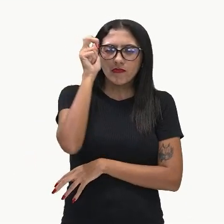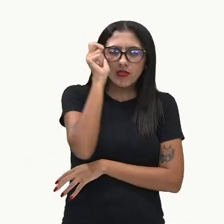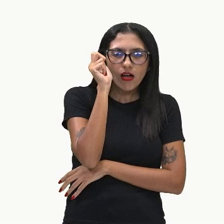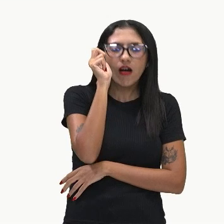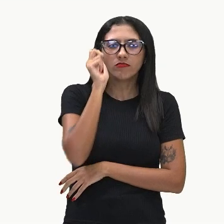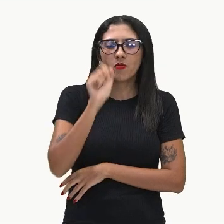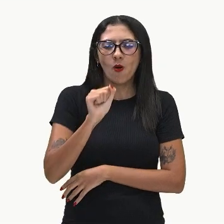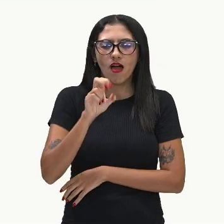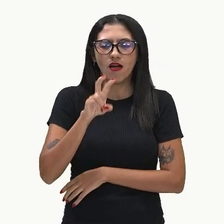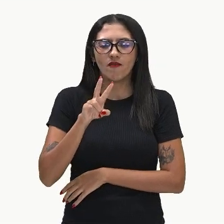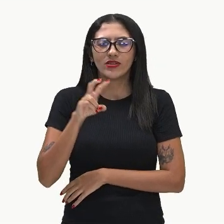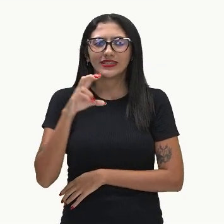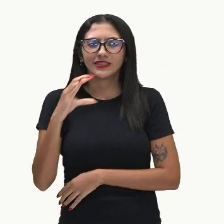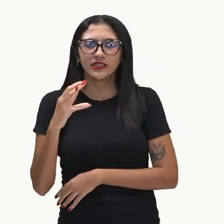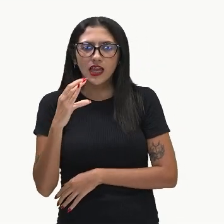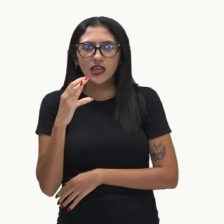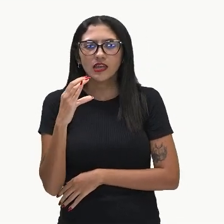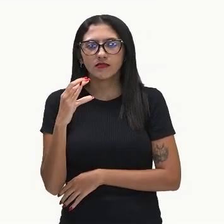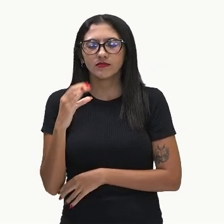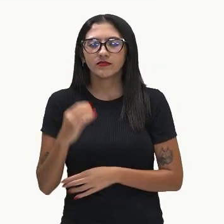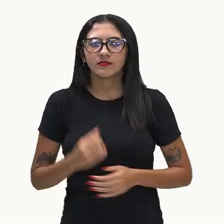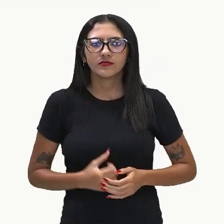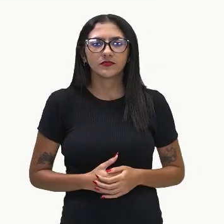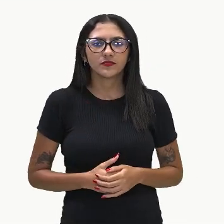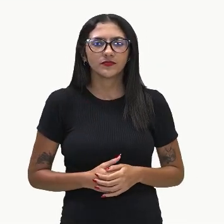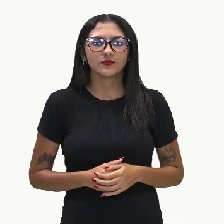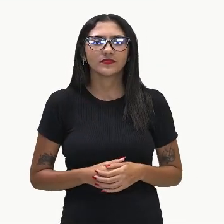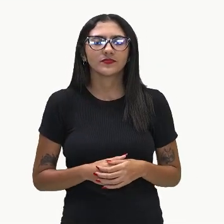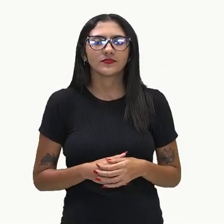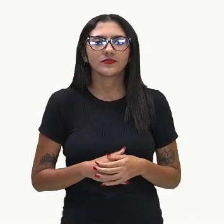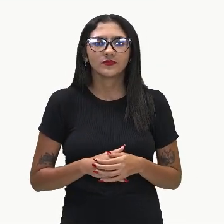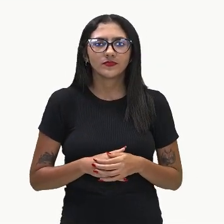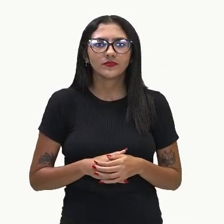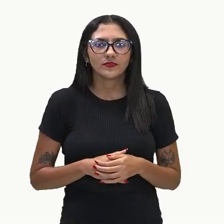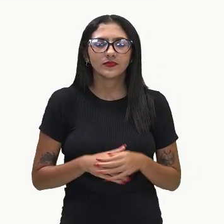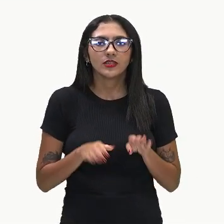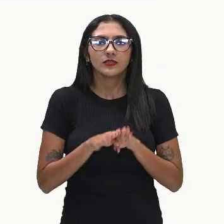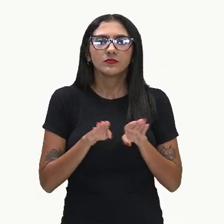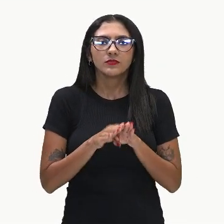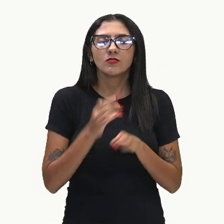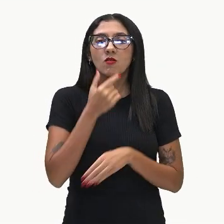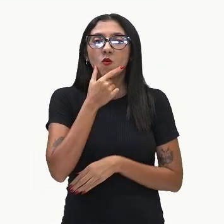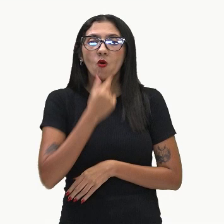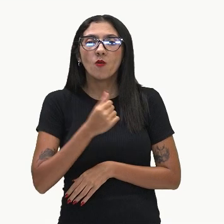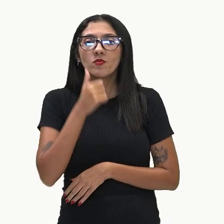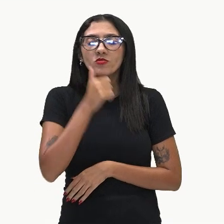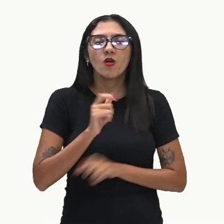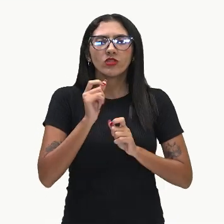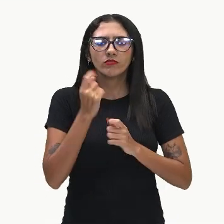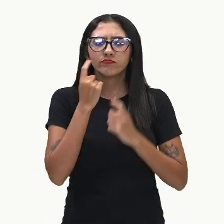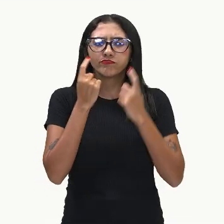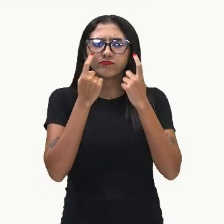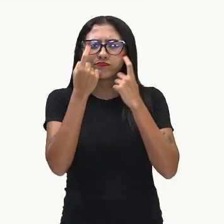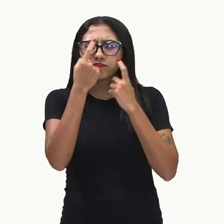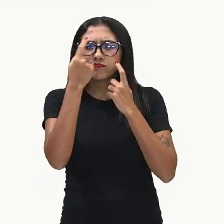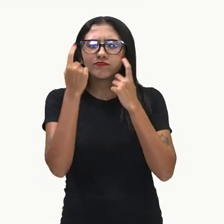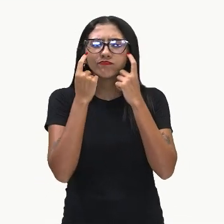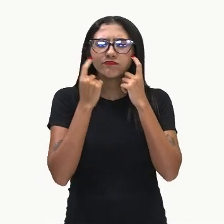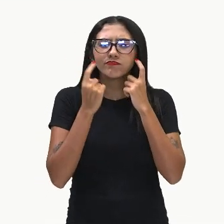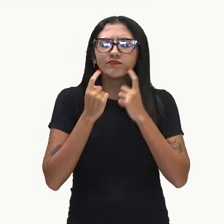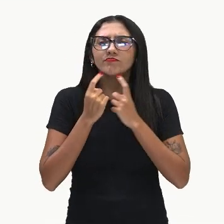ó, né? Eu falei também na rapaziada ou nas meninas, o acne pode